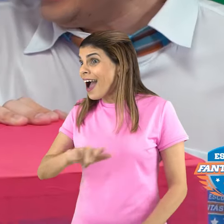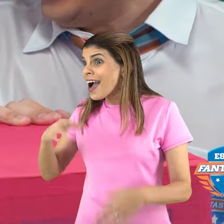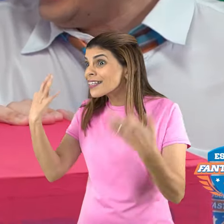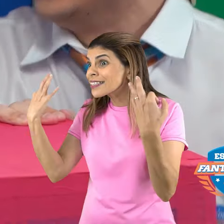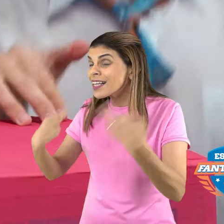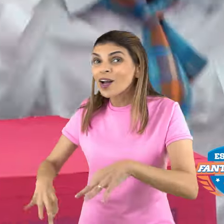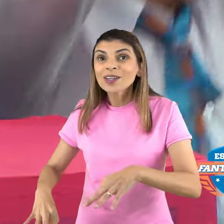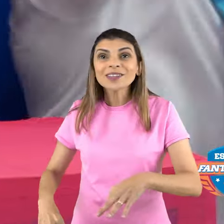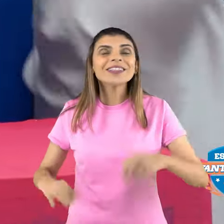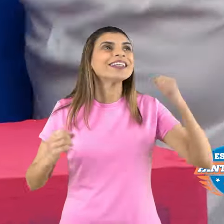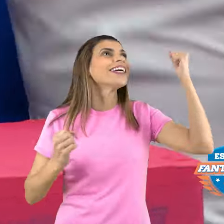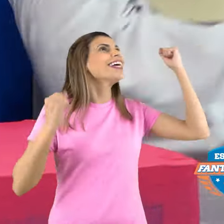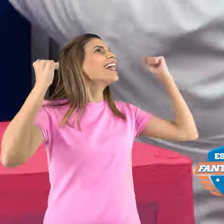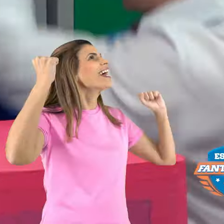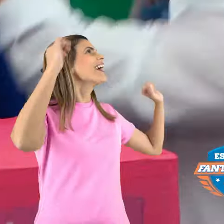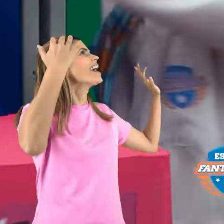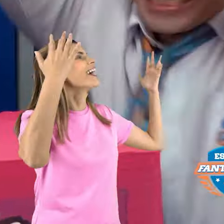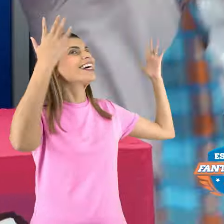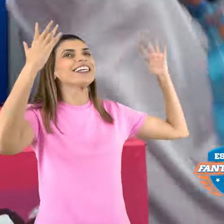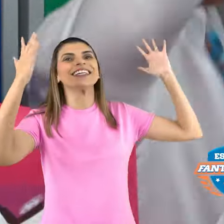Acertou! Acertou!